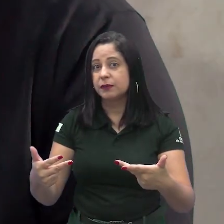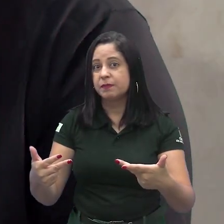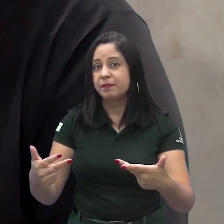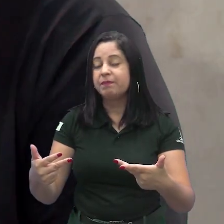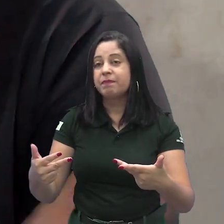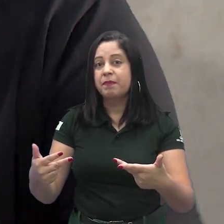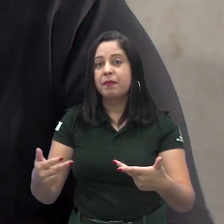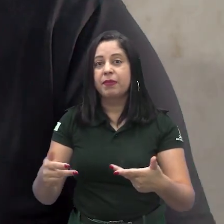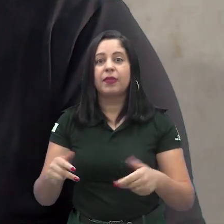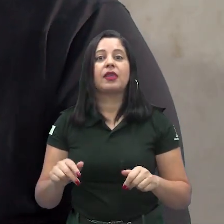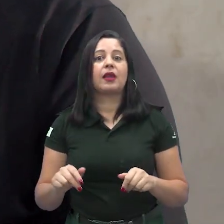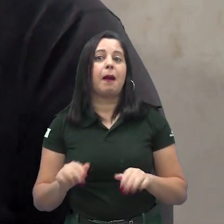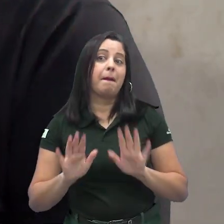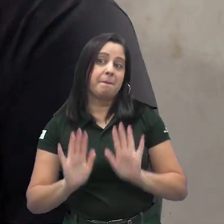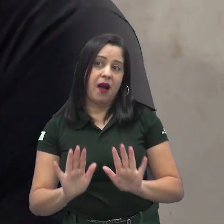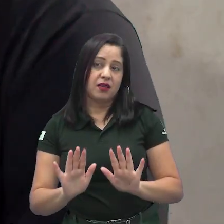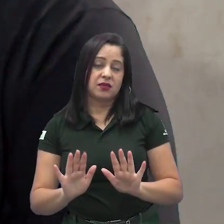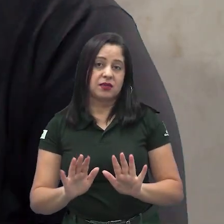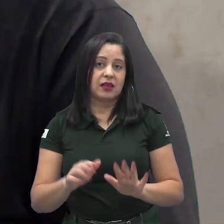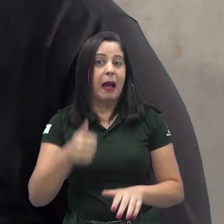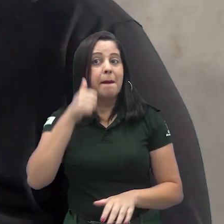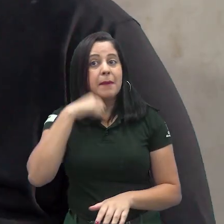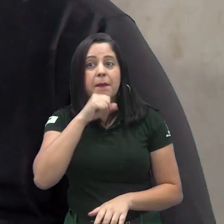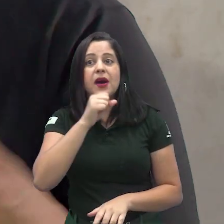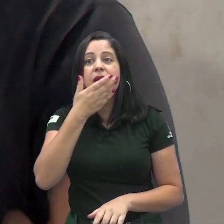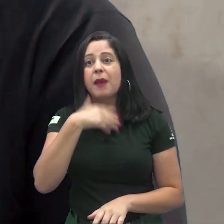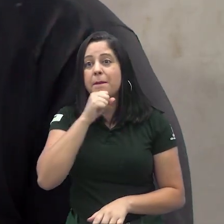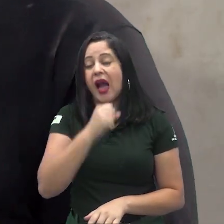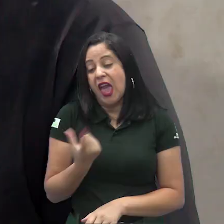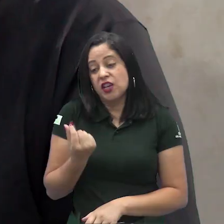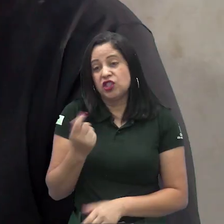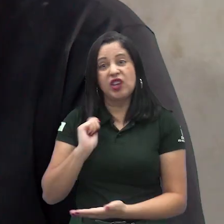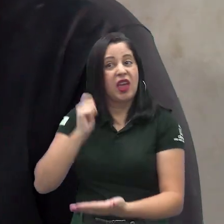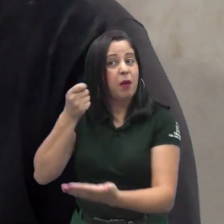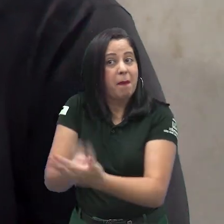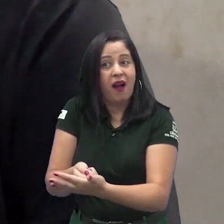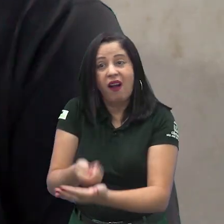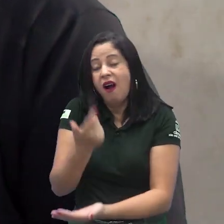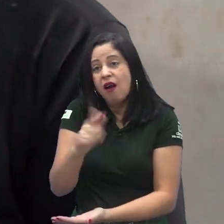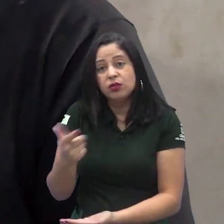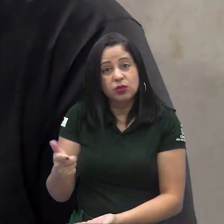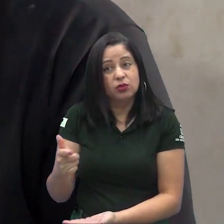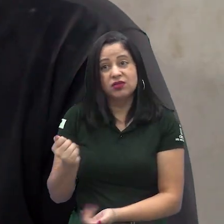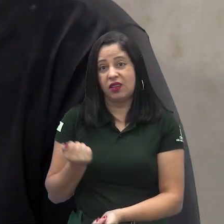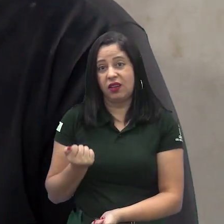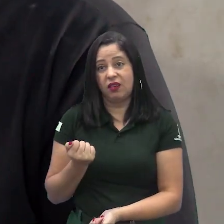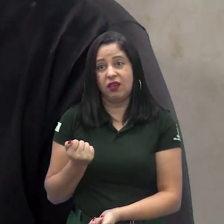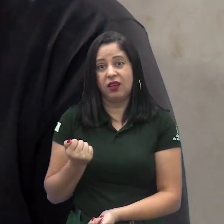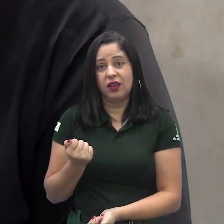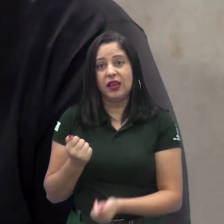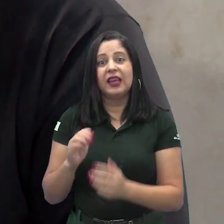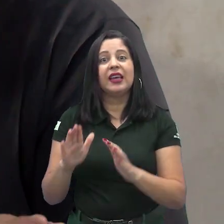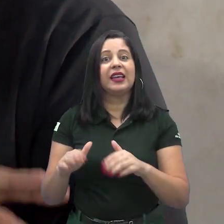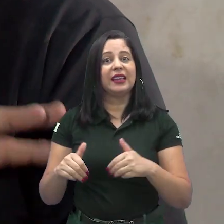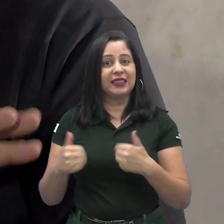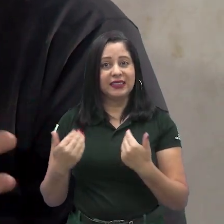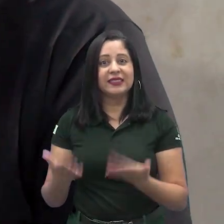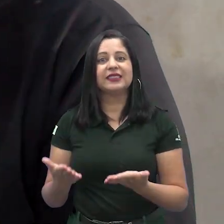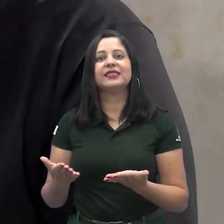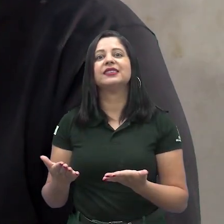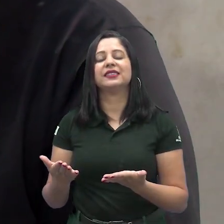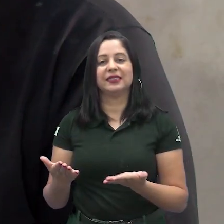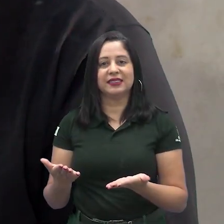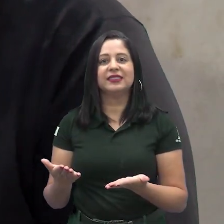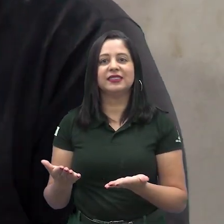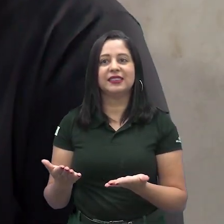quisessem que elas tivessem esse tipo de atividade, mas que não tem condições de pagar, de levar, não sabe onde tem, se tem de graça, como faz. Então, assim, essa parte já